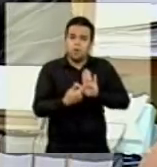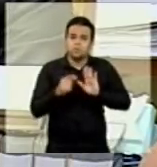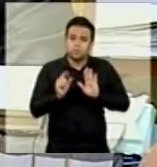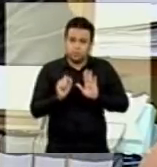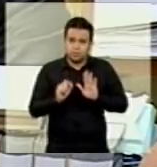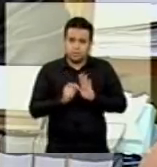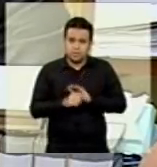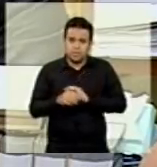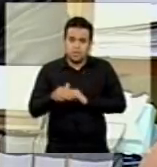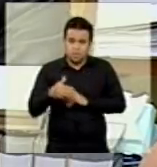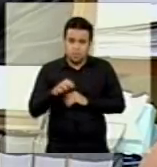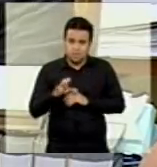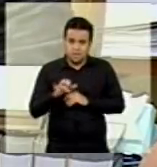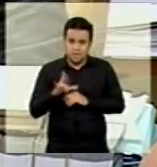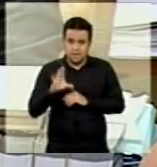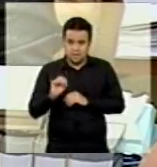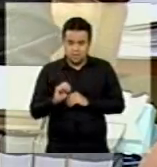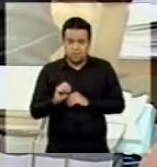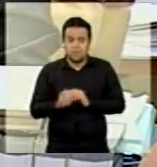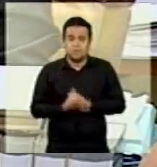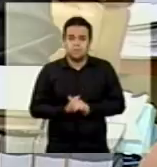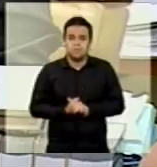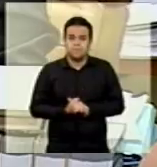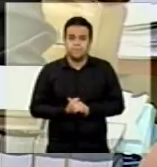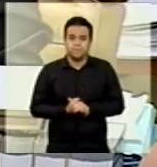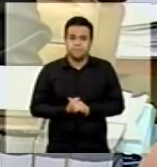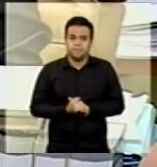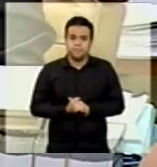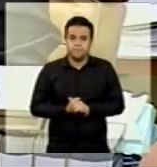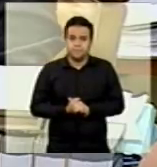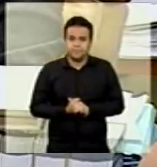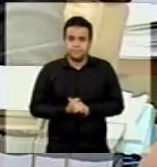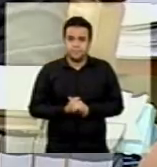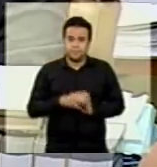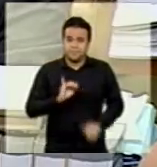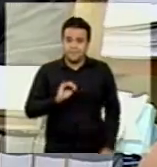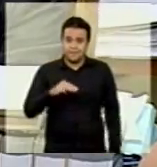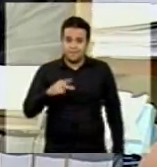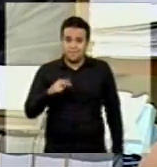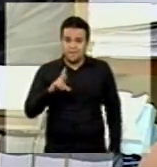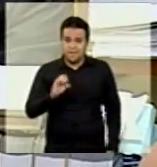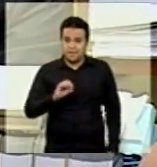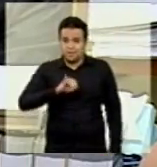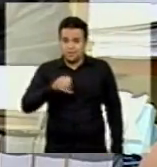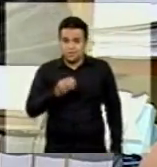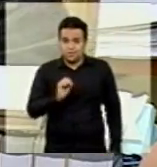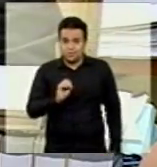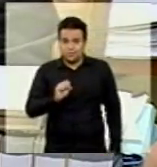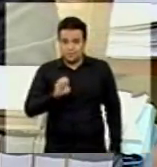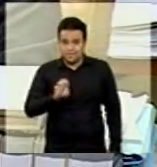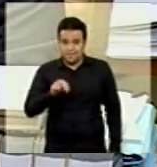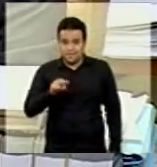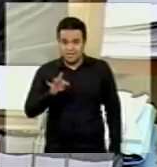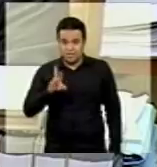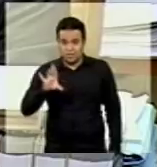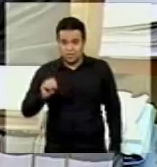regimes monárquicos, tal como ressaltava o grande constitucionalista do Império, José Antônio Pimenta Bueno, Marquês de